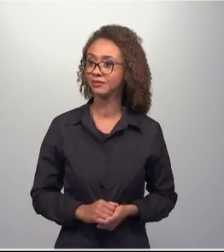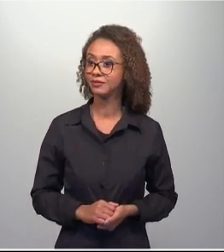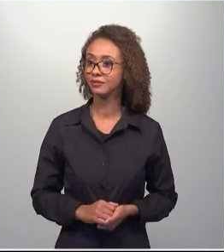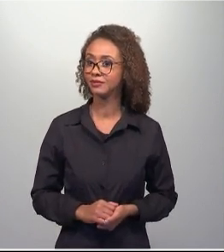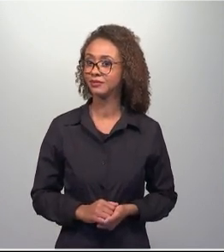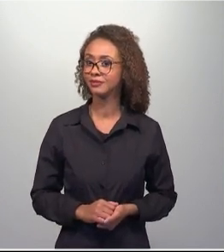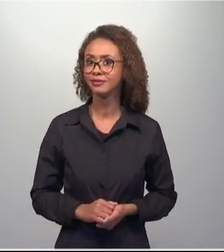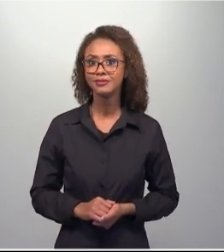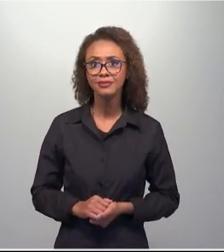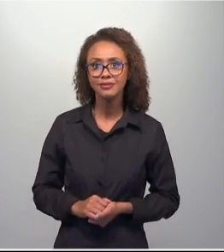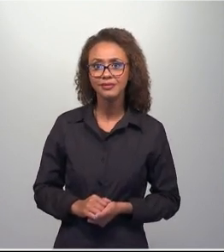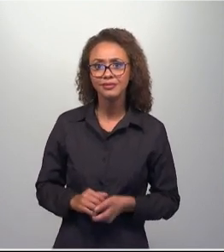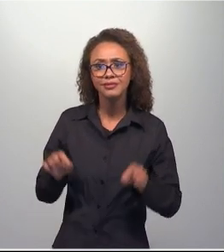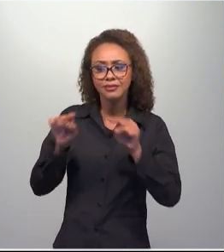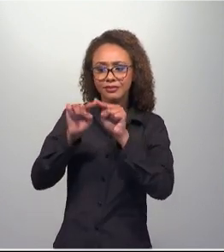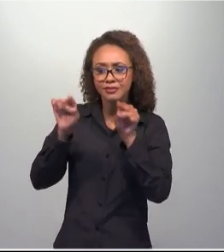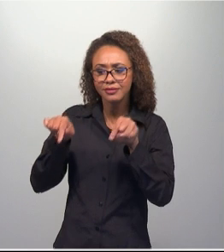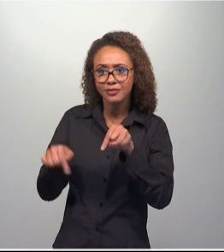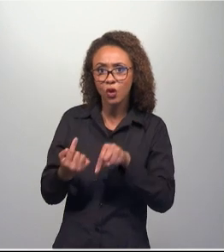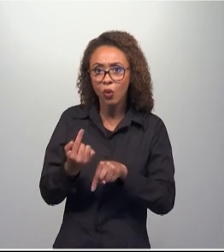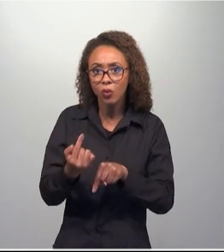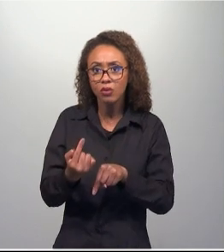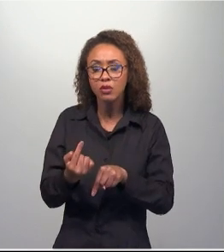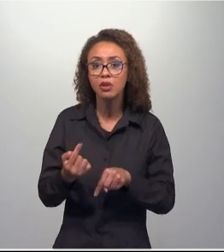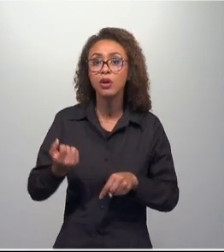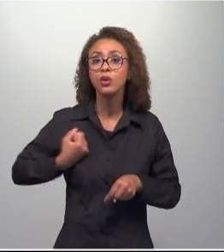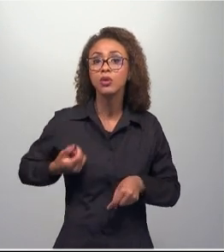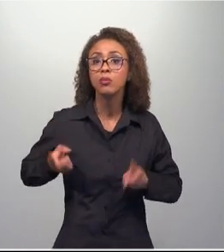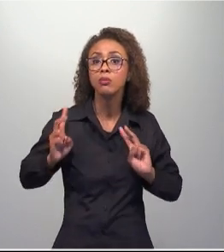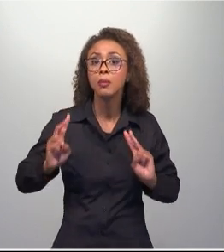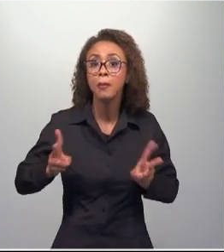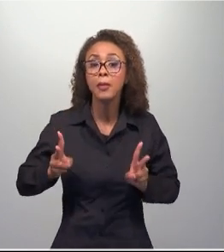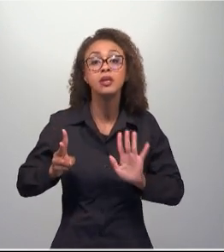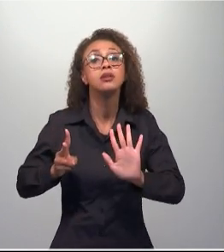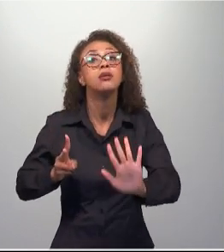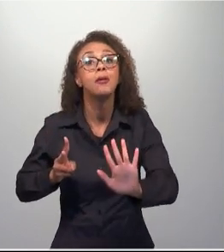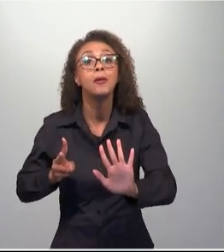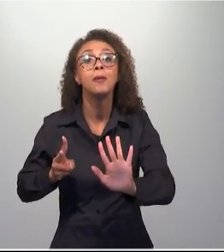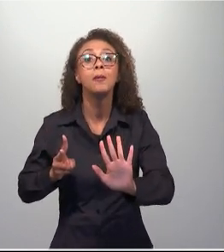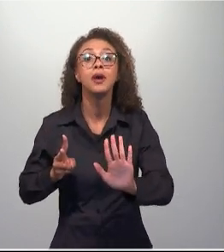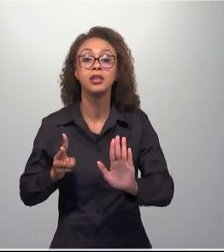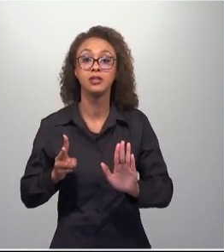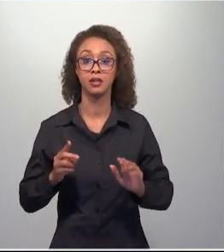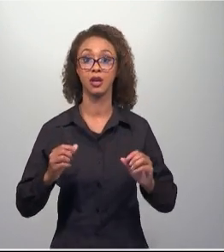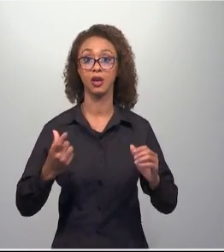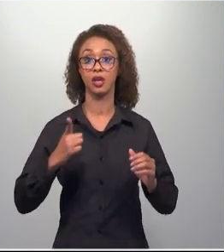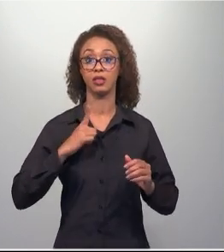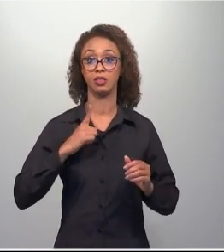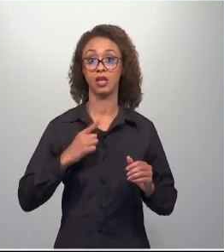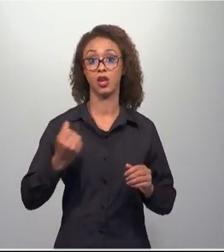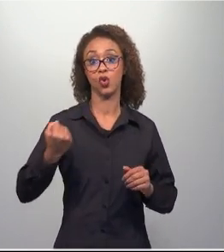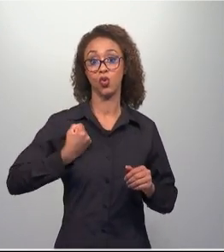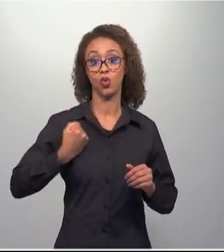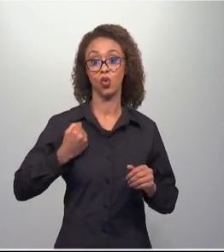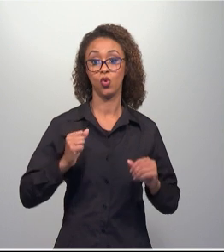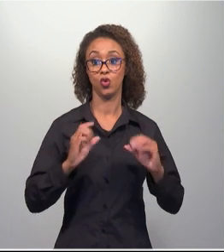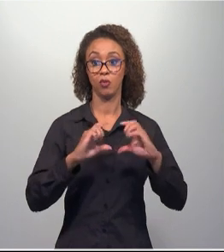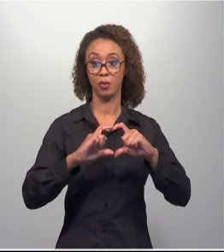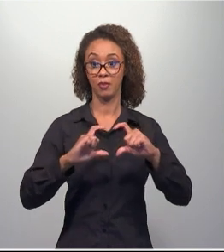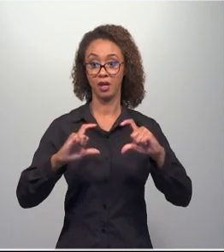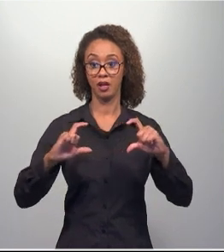exatamente o mesmo número só que com o último beach alterado o que eu